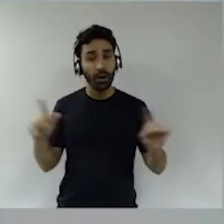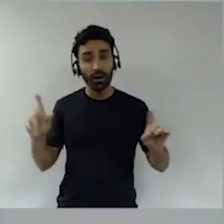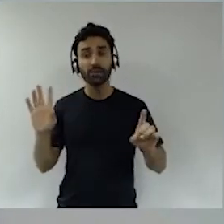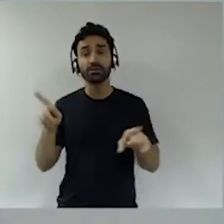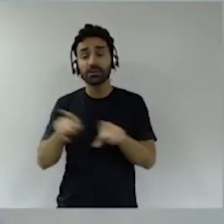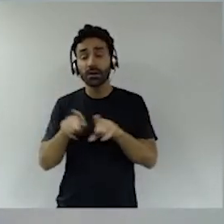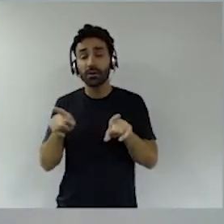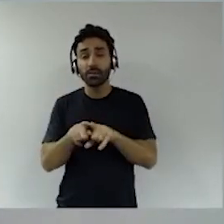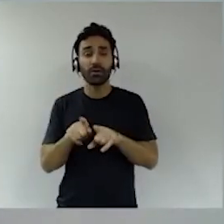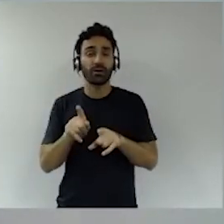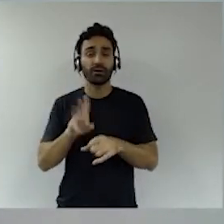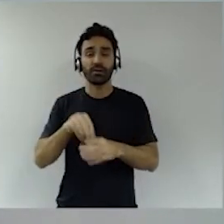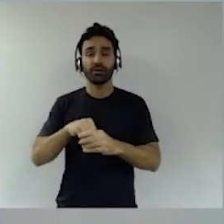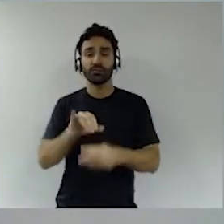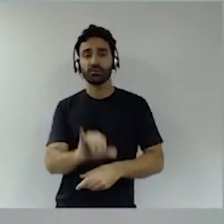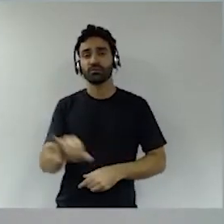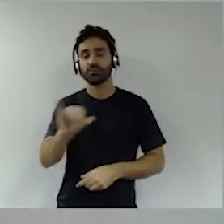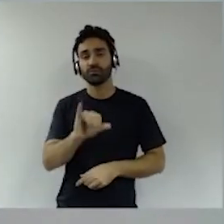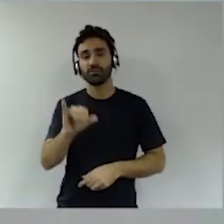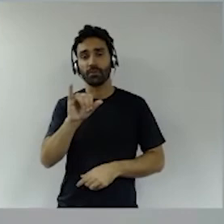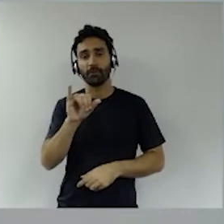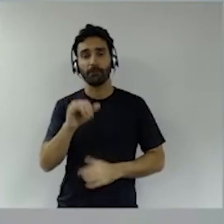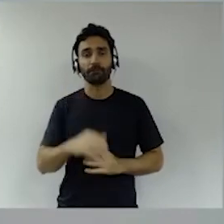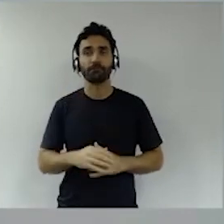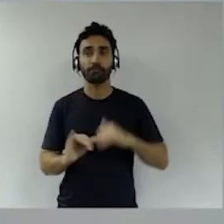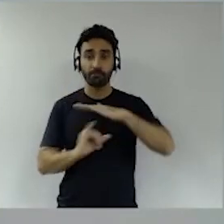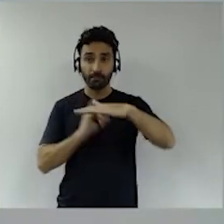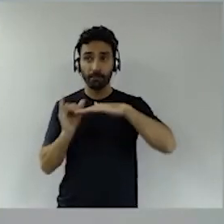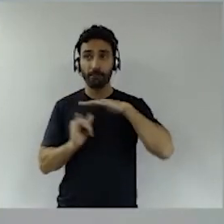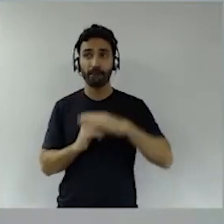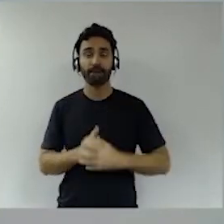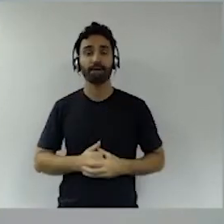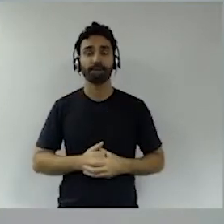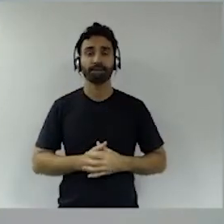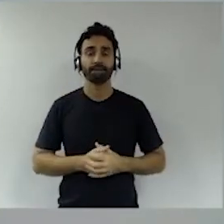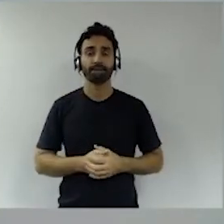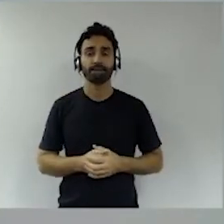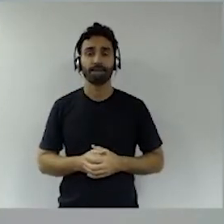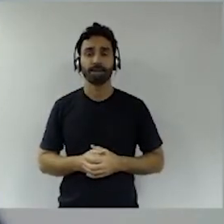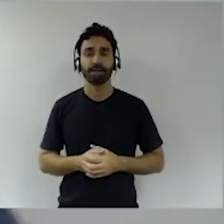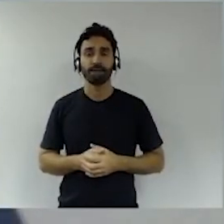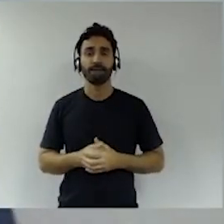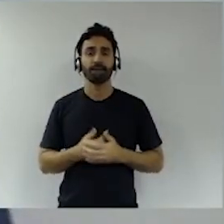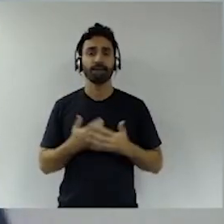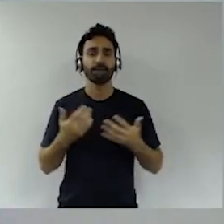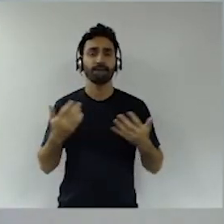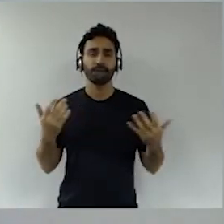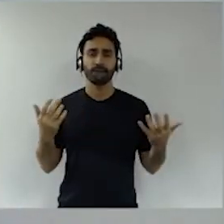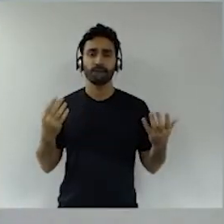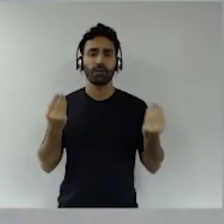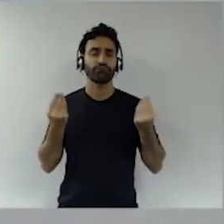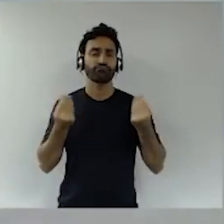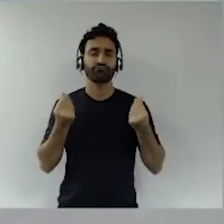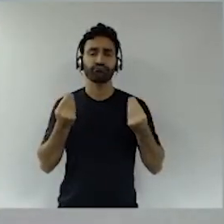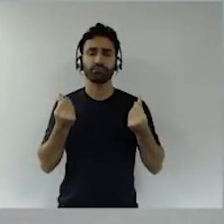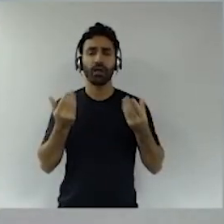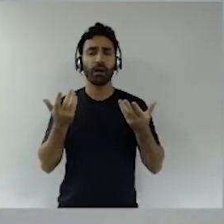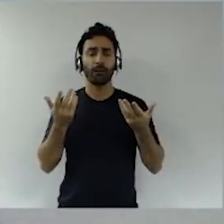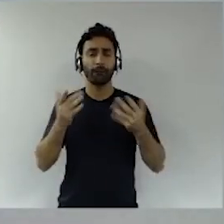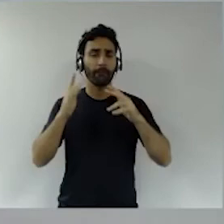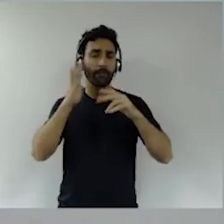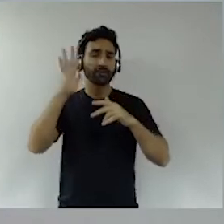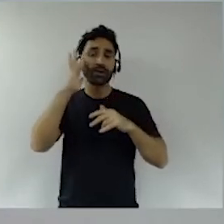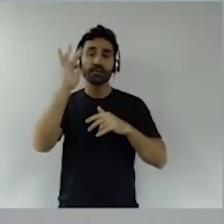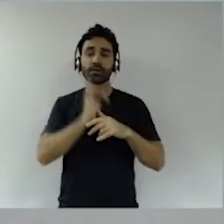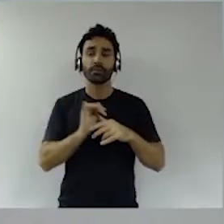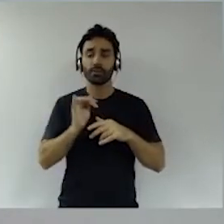também enquanto instituições, enquanto críticos, né? É quase que inconcebível você imaginar que no